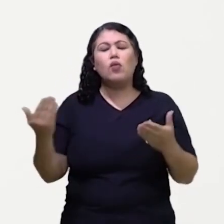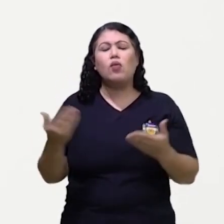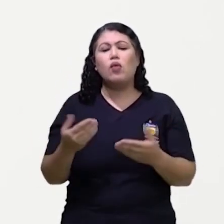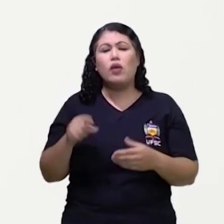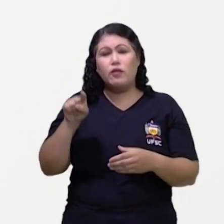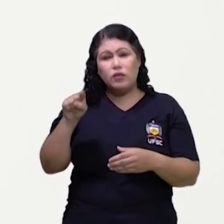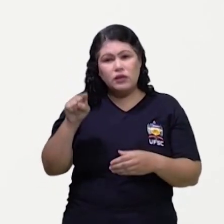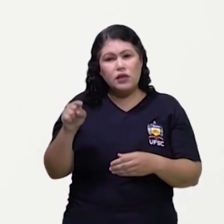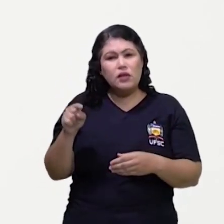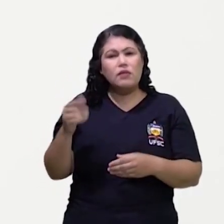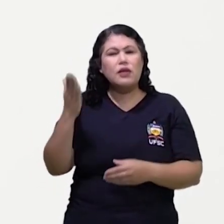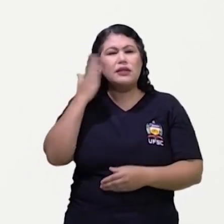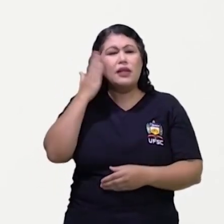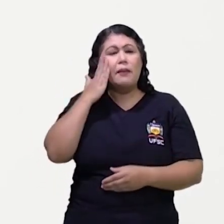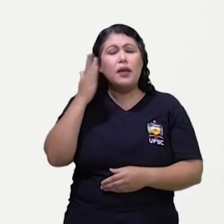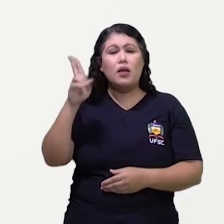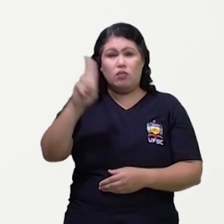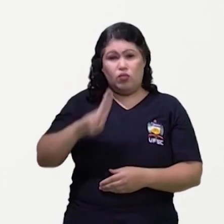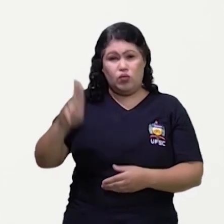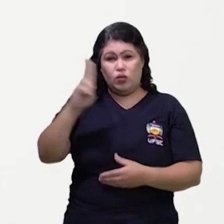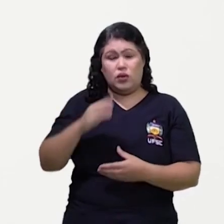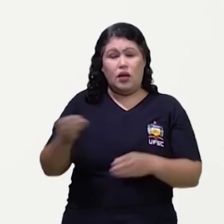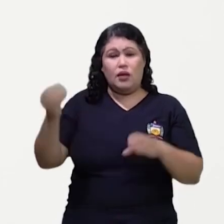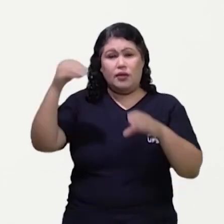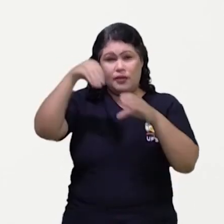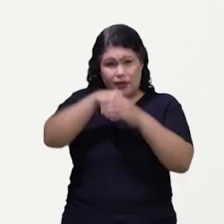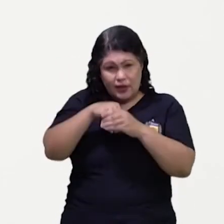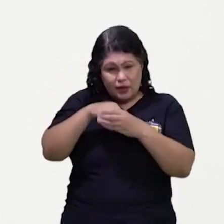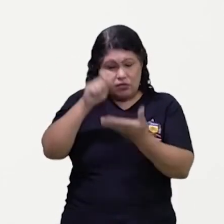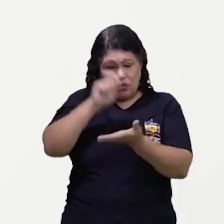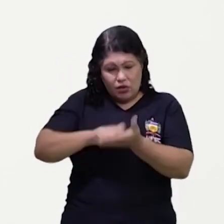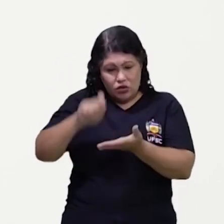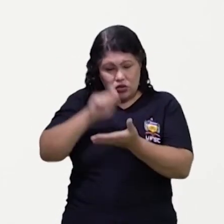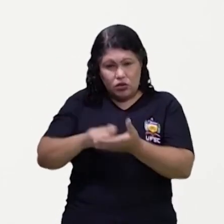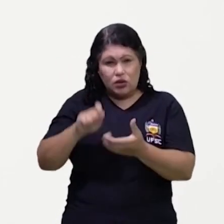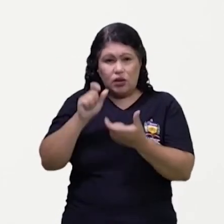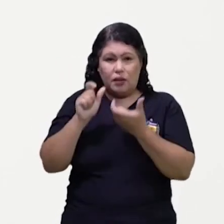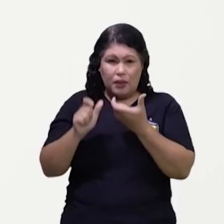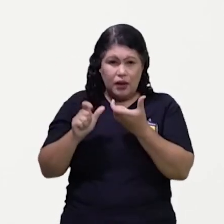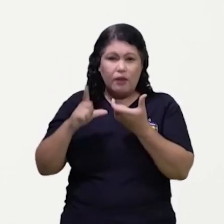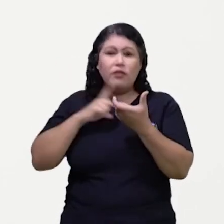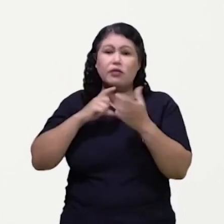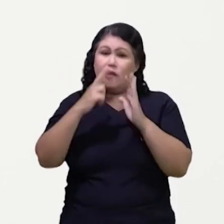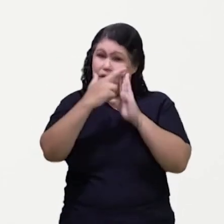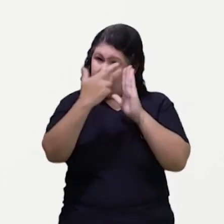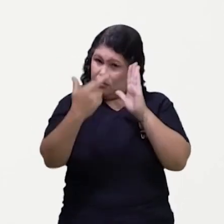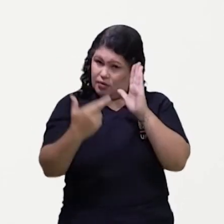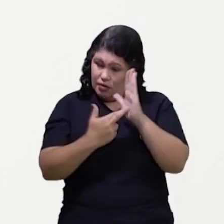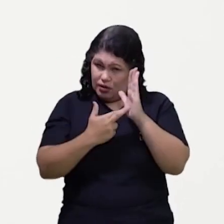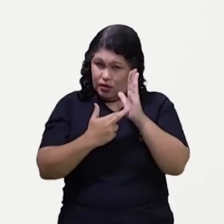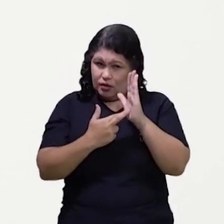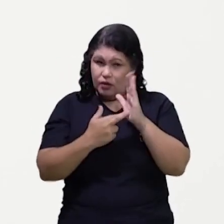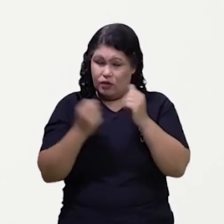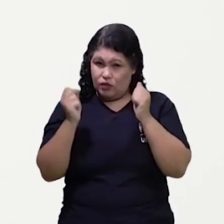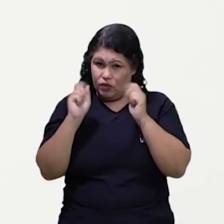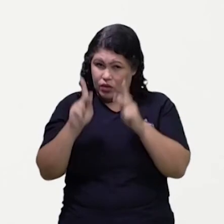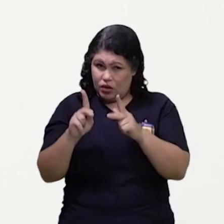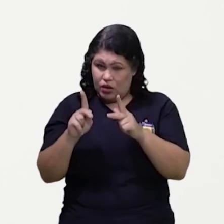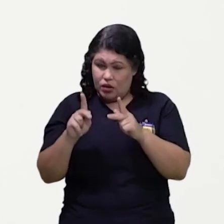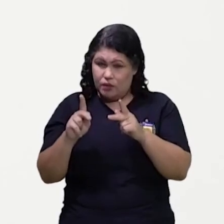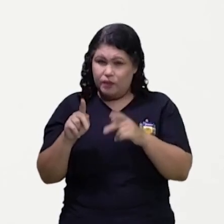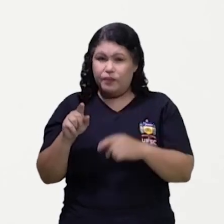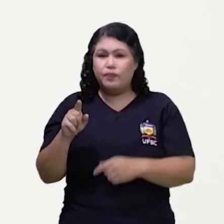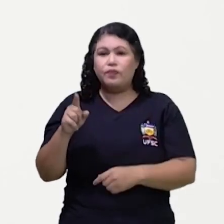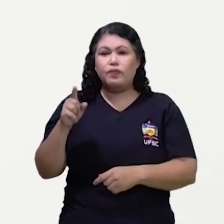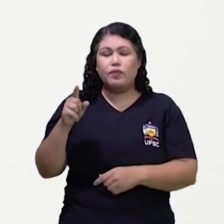Aplicando esses acentos nas palavras. Nós temos regras para aplicá-las. Deixa eu conversar com vocês aí rapidinho, tá bom? Sobre isso. A